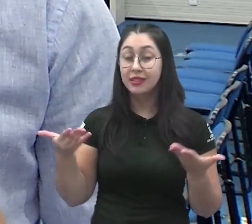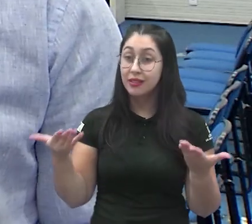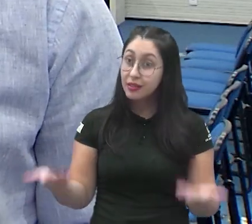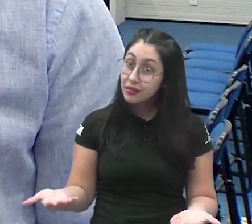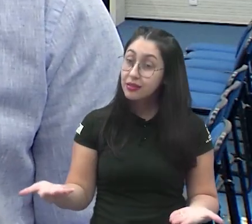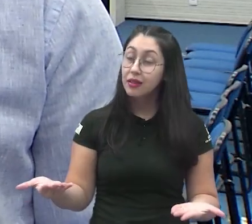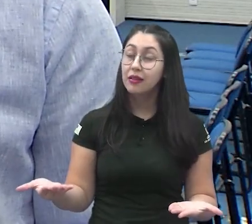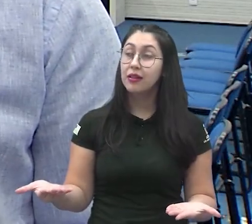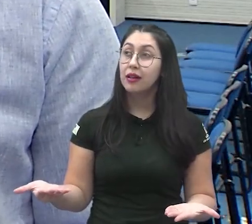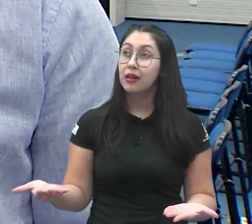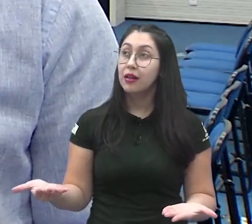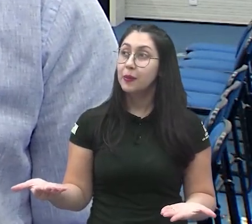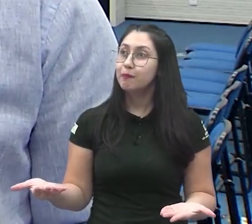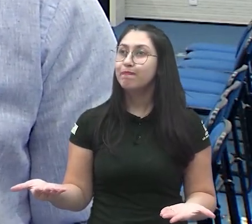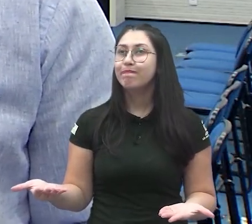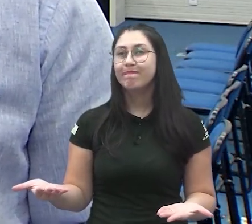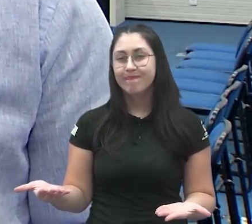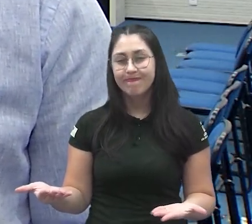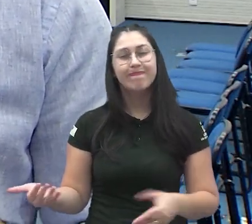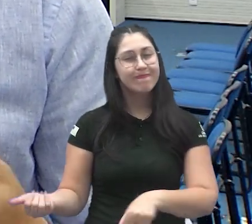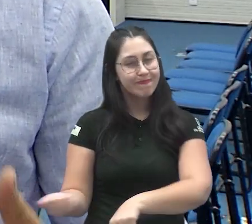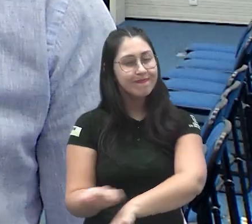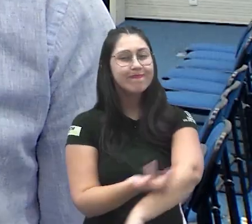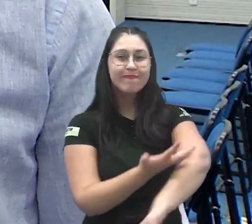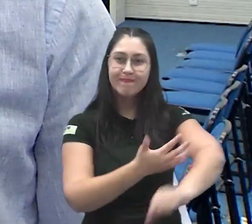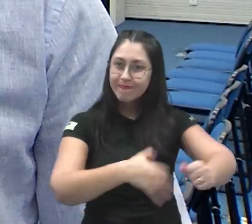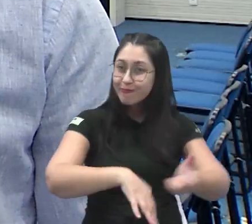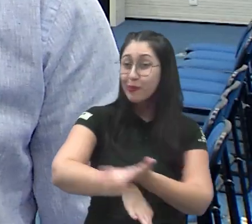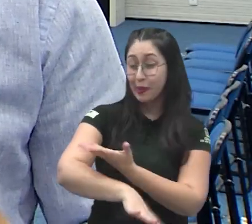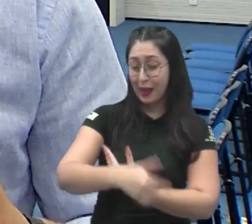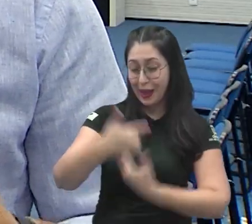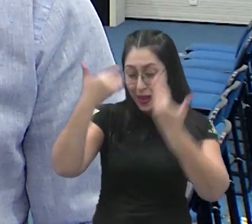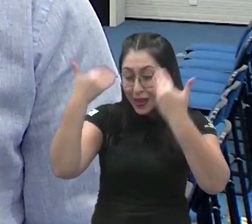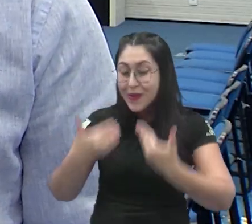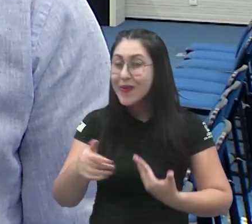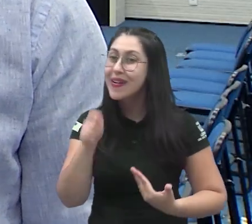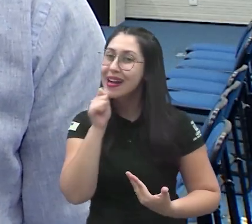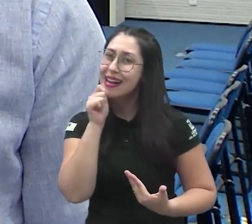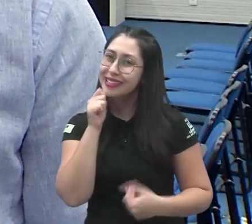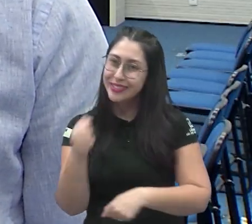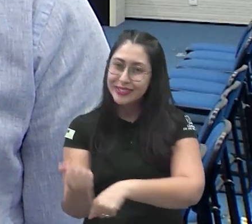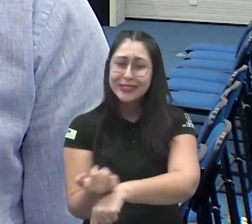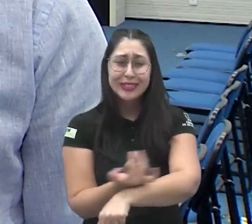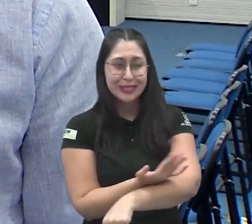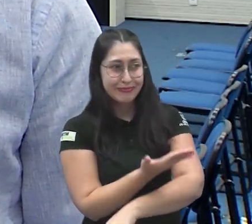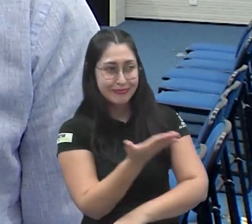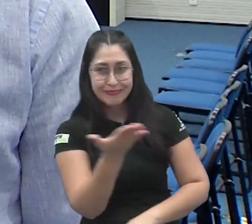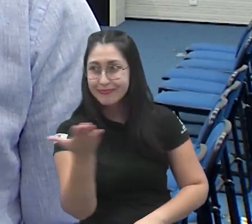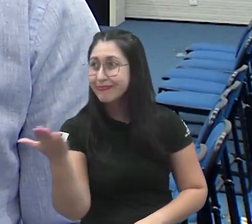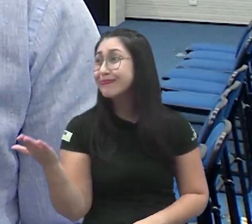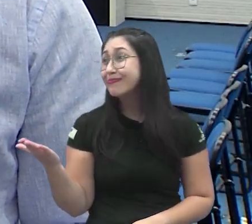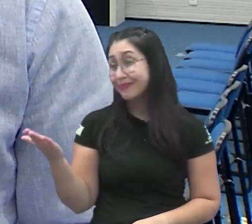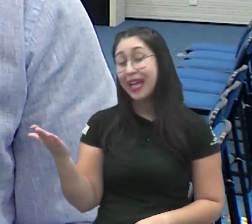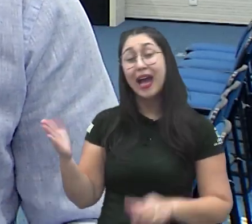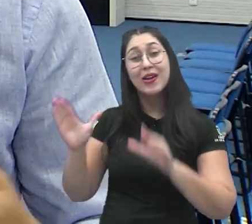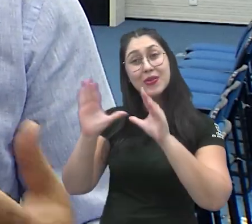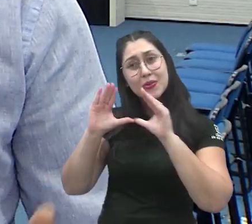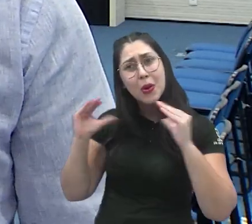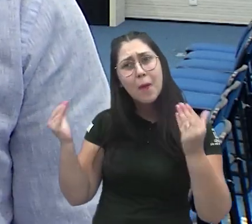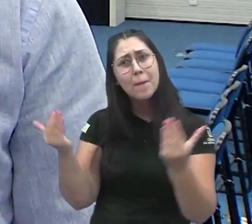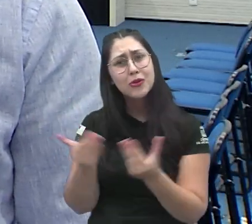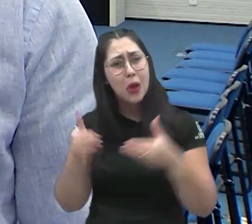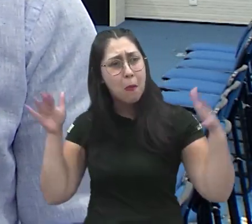acho. Então, foi muito emocionante para mim, eu ainda estou bastante emocionado com todos aqui, com toda